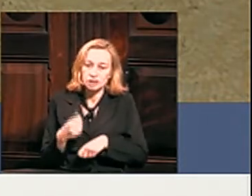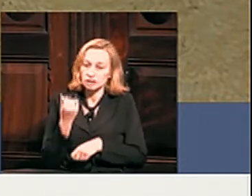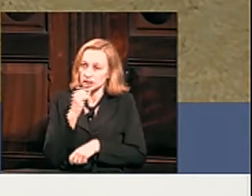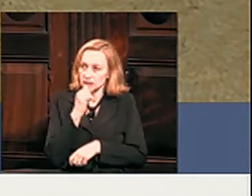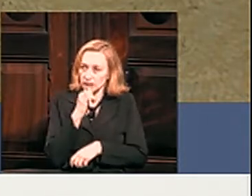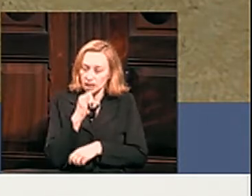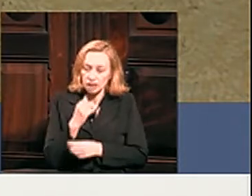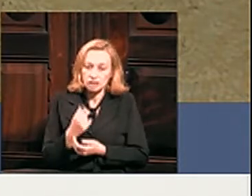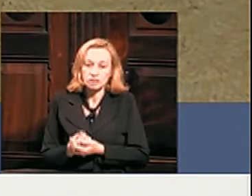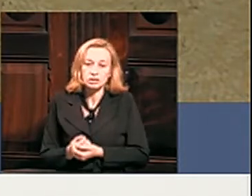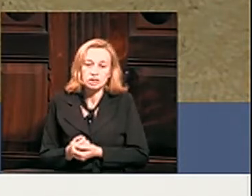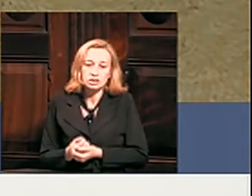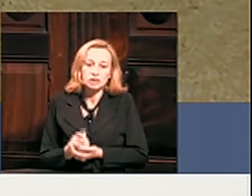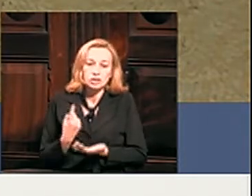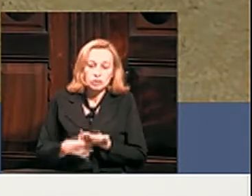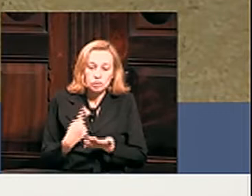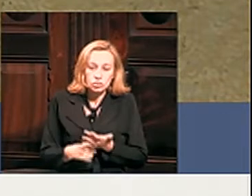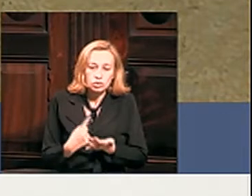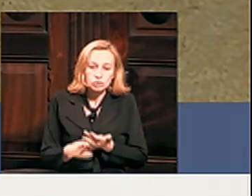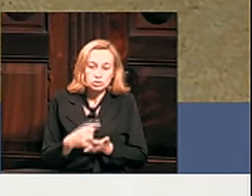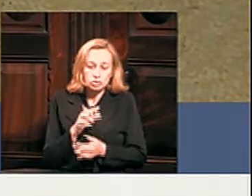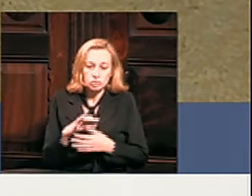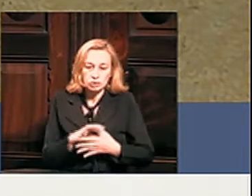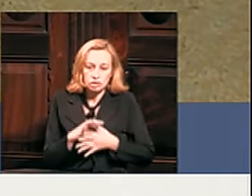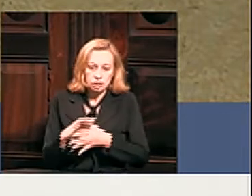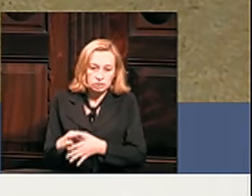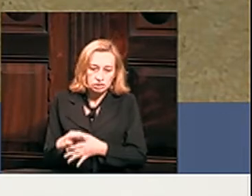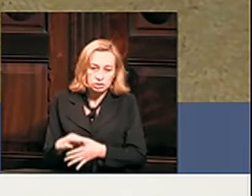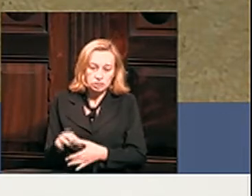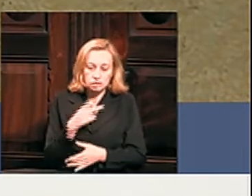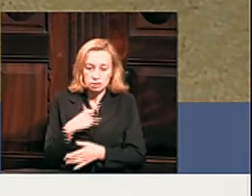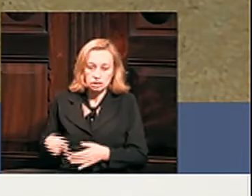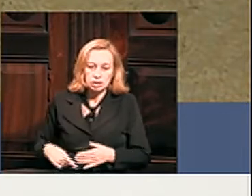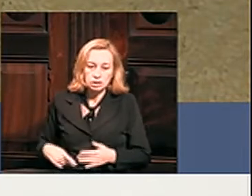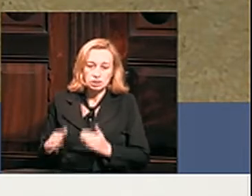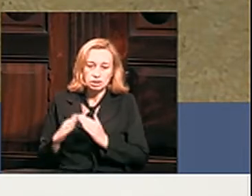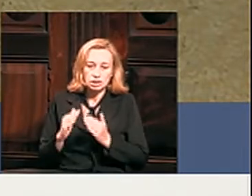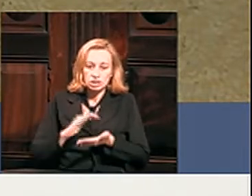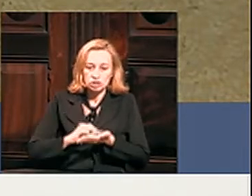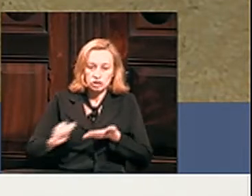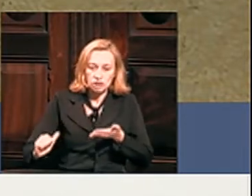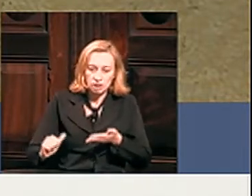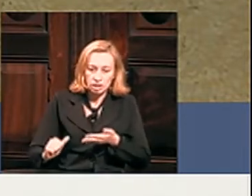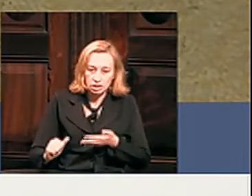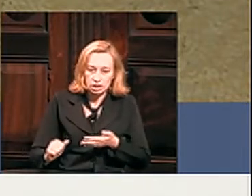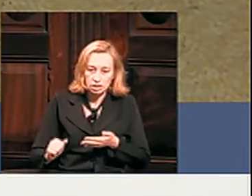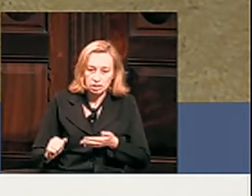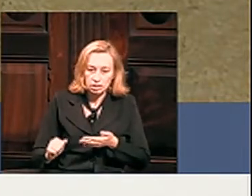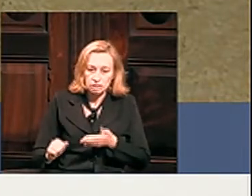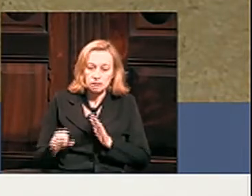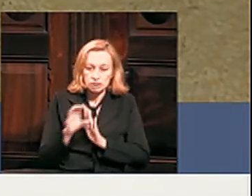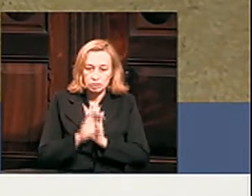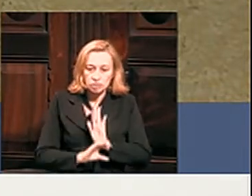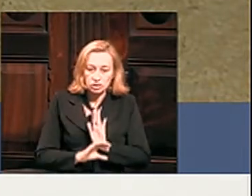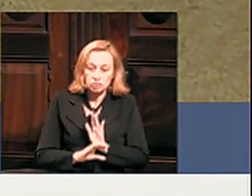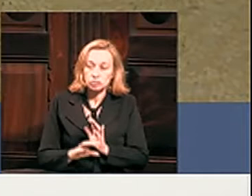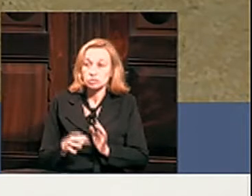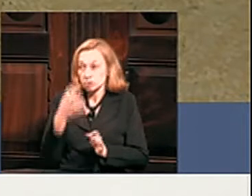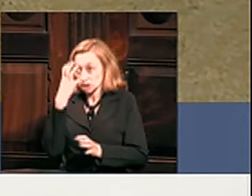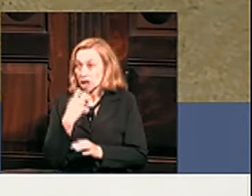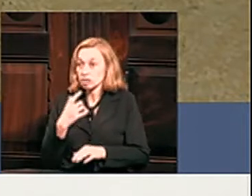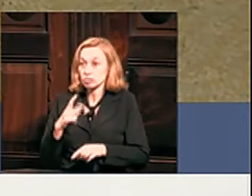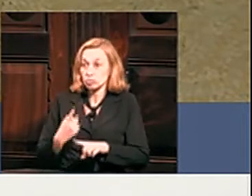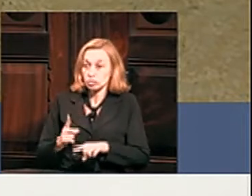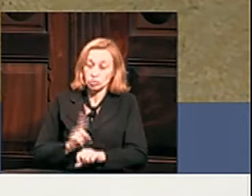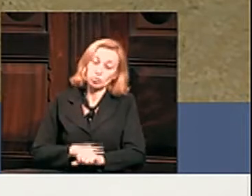O acordo com o líder, com o presidente dessa casa, foi no sentido de retirar a emenda, dado o grave momento que a gente vive, para que